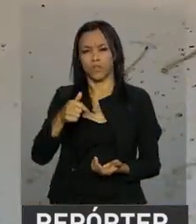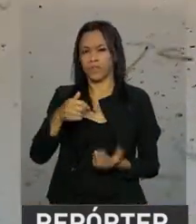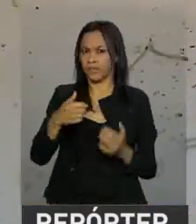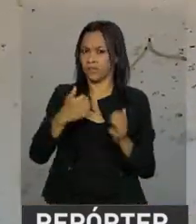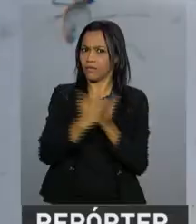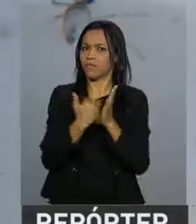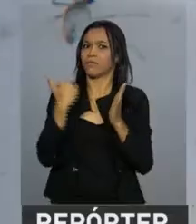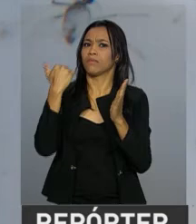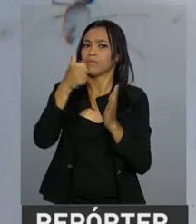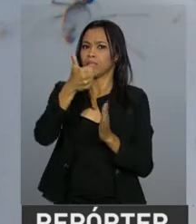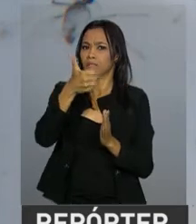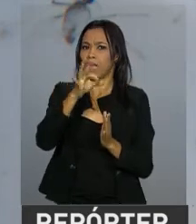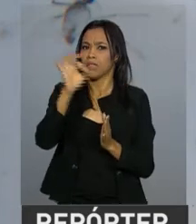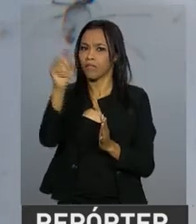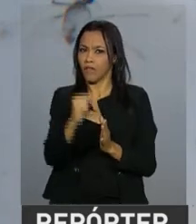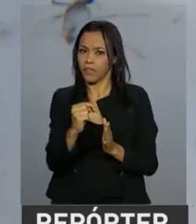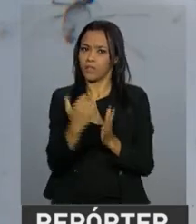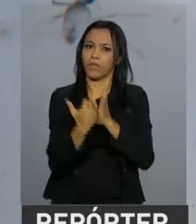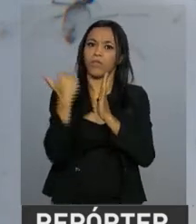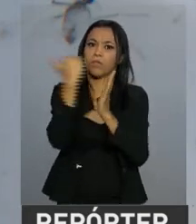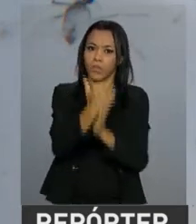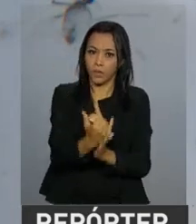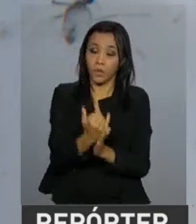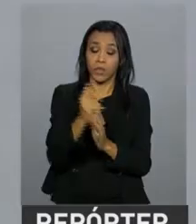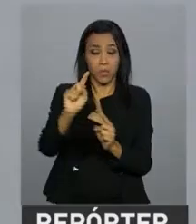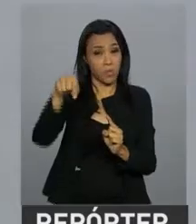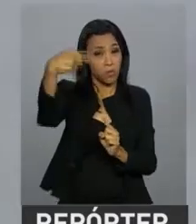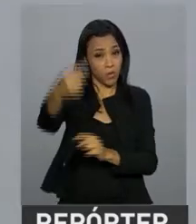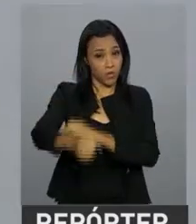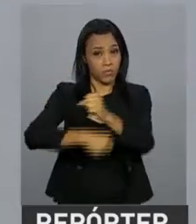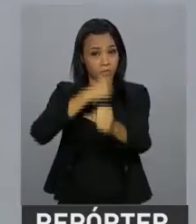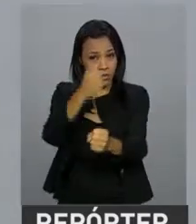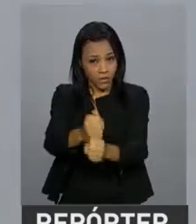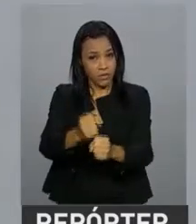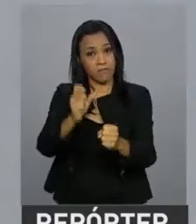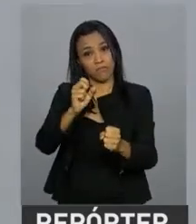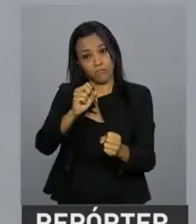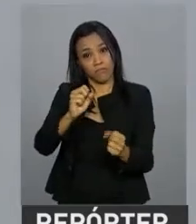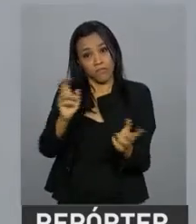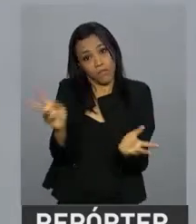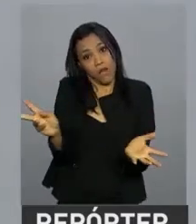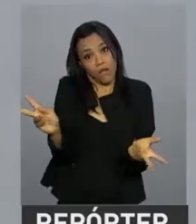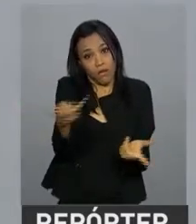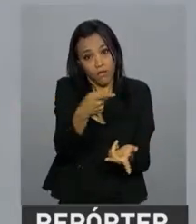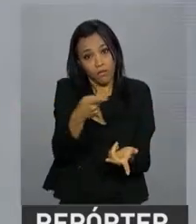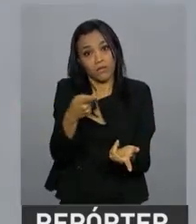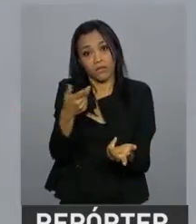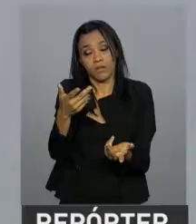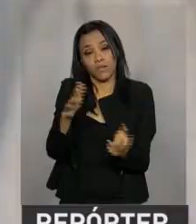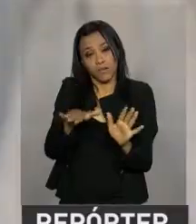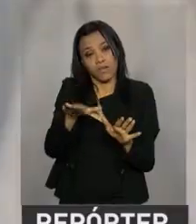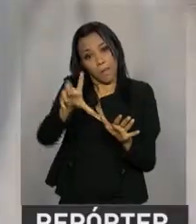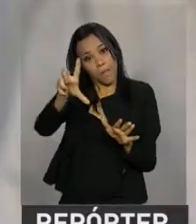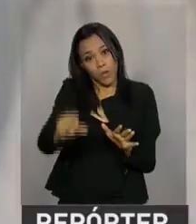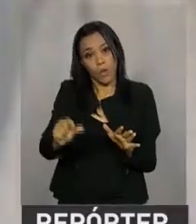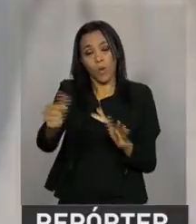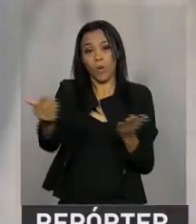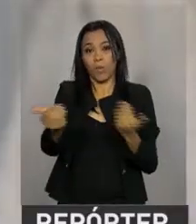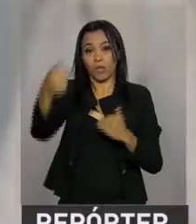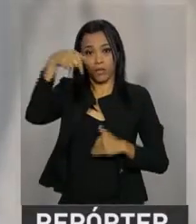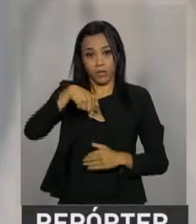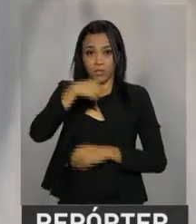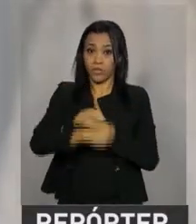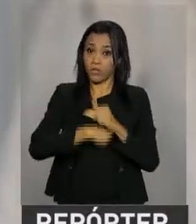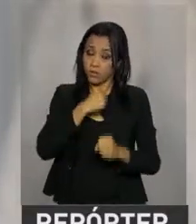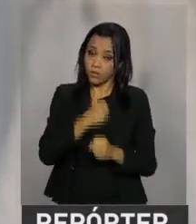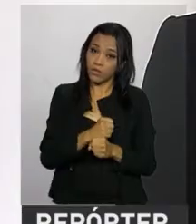de crescimento. Então, qualquer crescimento para o ano que vem, né, que seja muito menor do que desse ano, representa muito